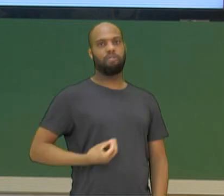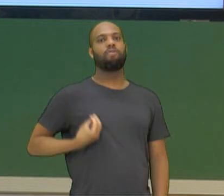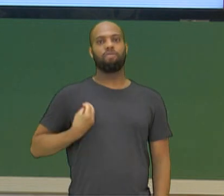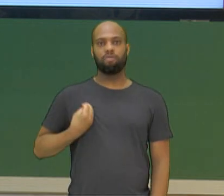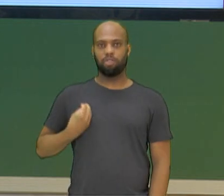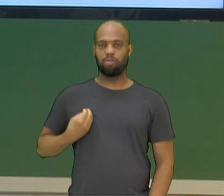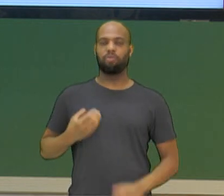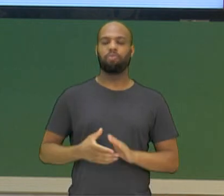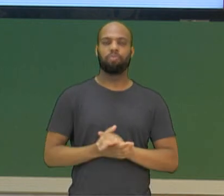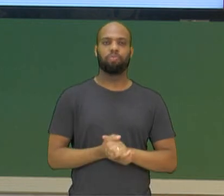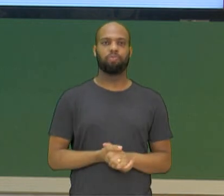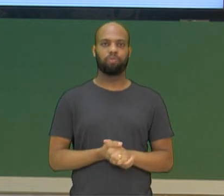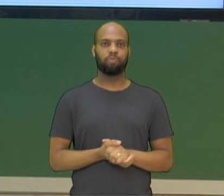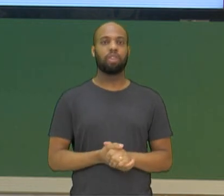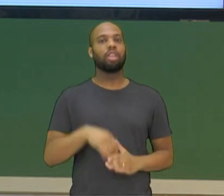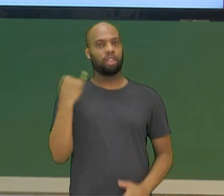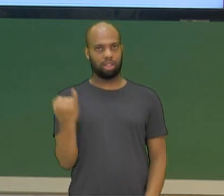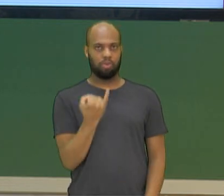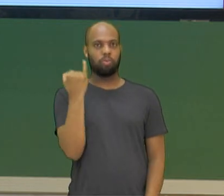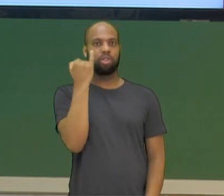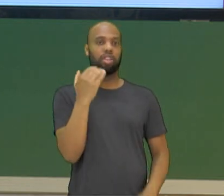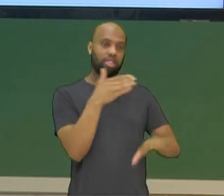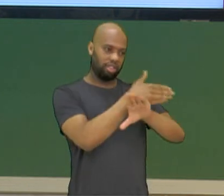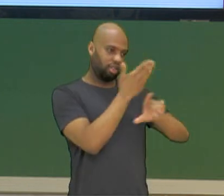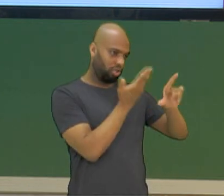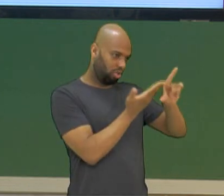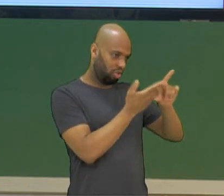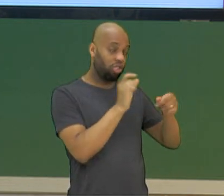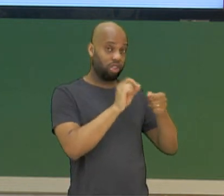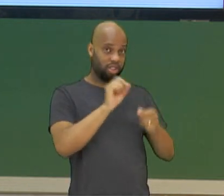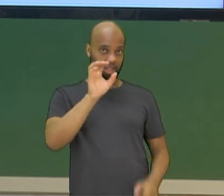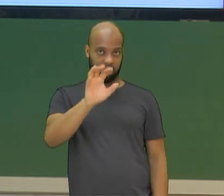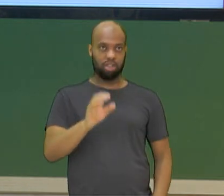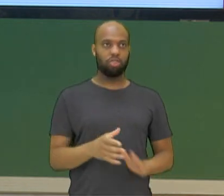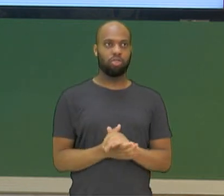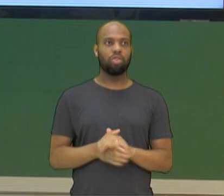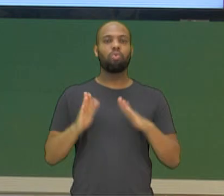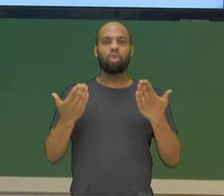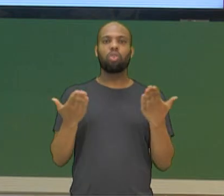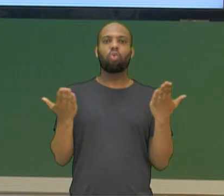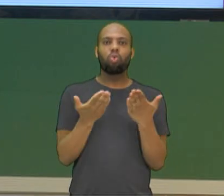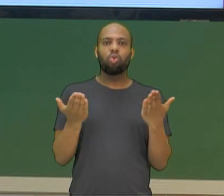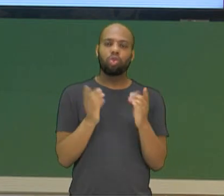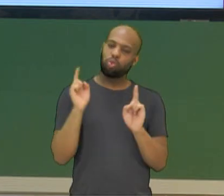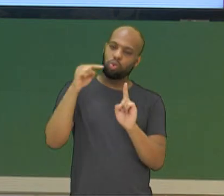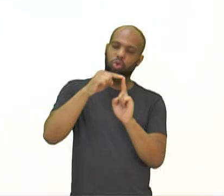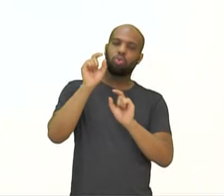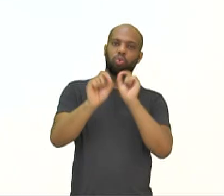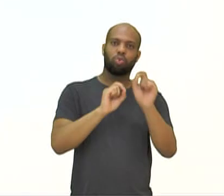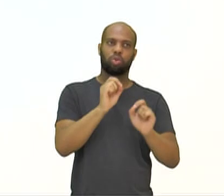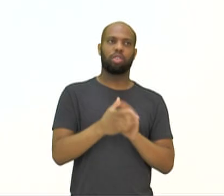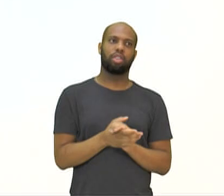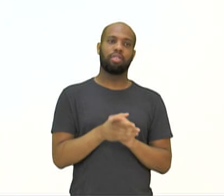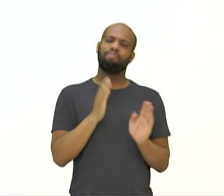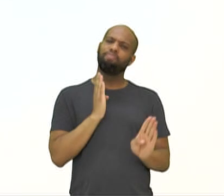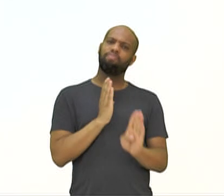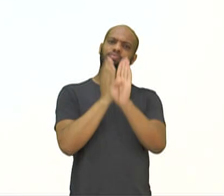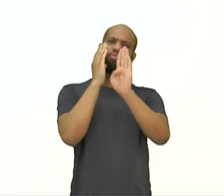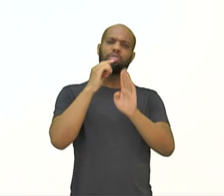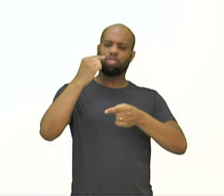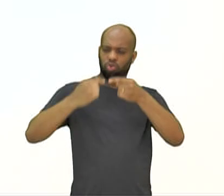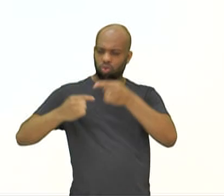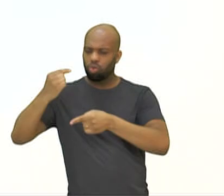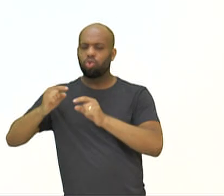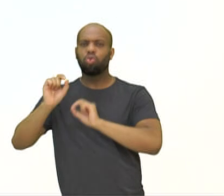a sua presença confirmada. Então é importante que vocês lembrem disso. Então aqui os objetivos da aula de hoje. Identificar e